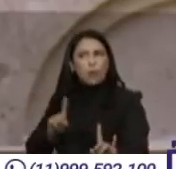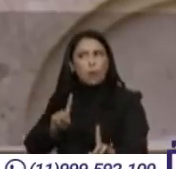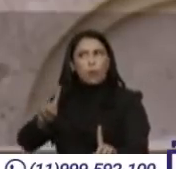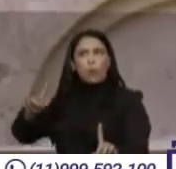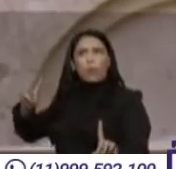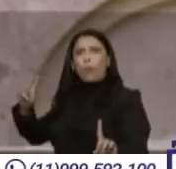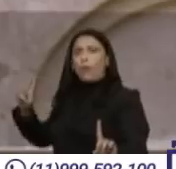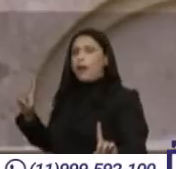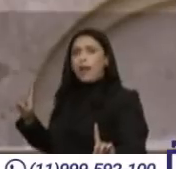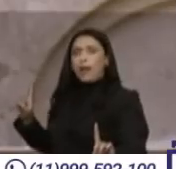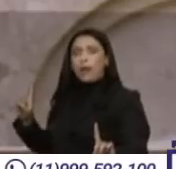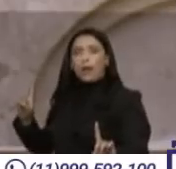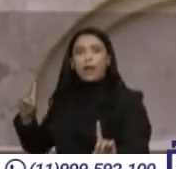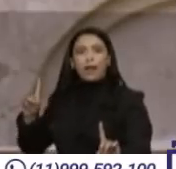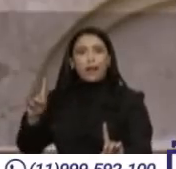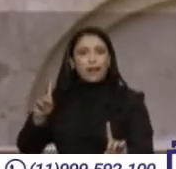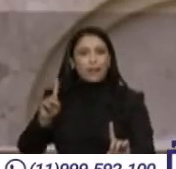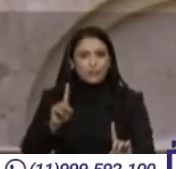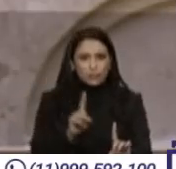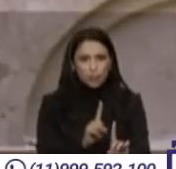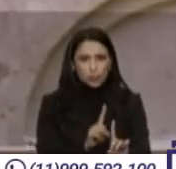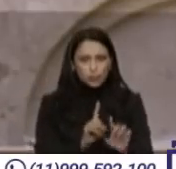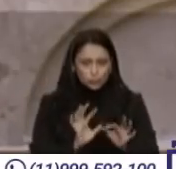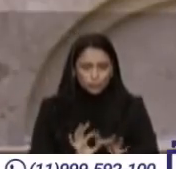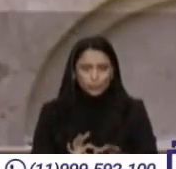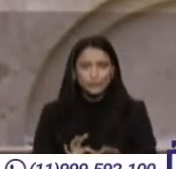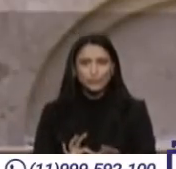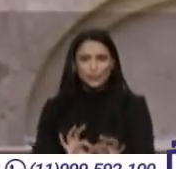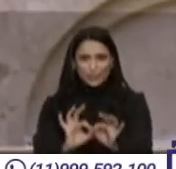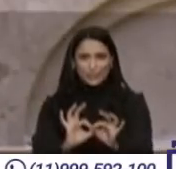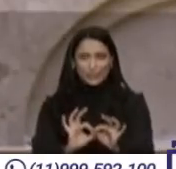muito, vamos de mãos dadas.